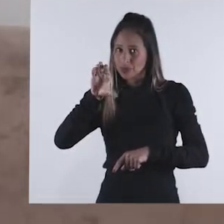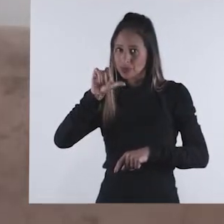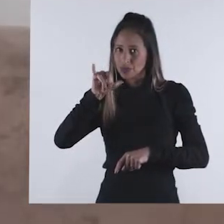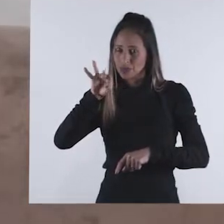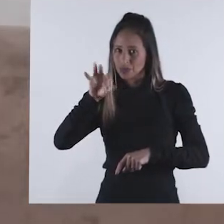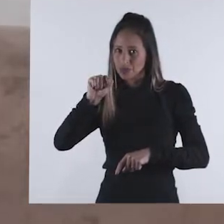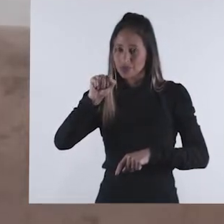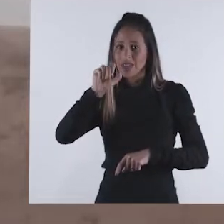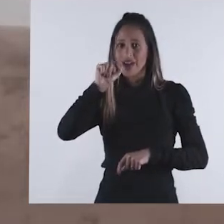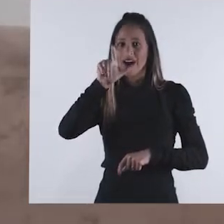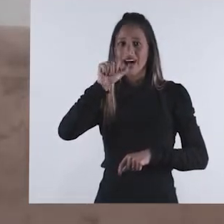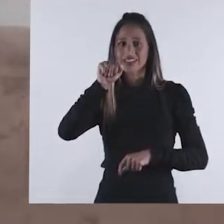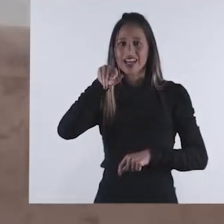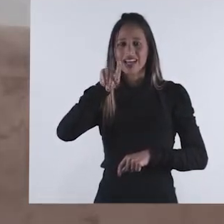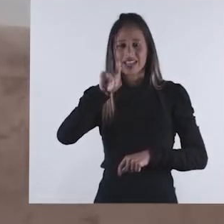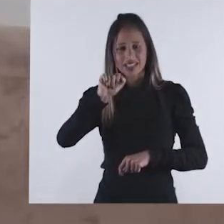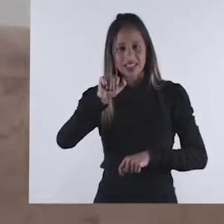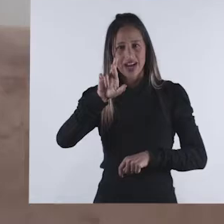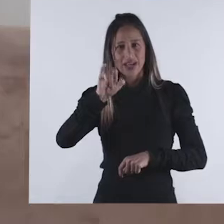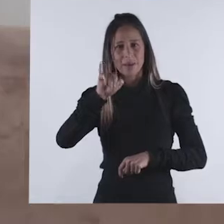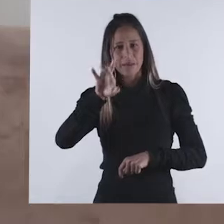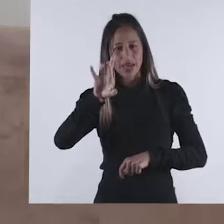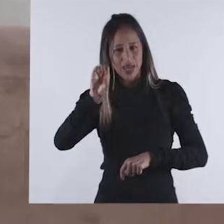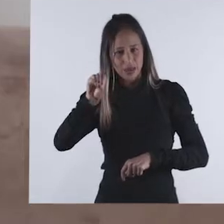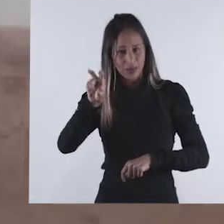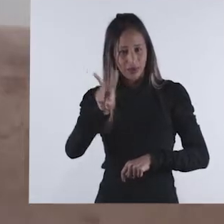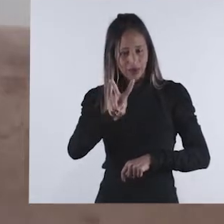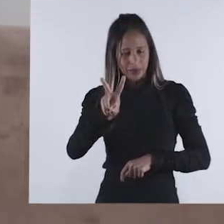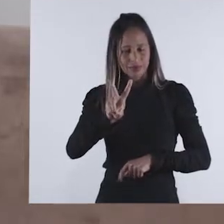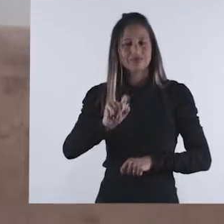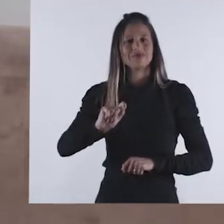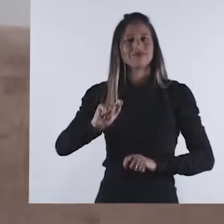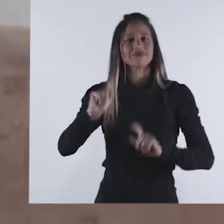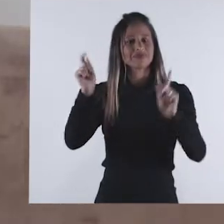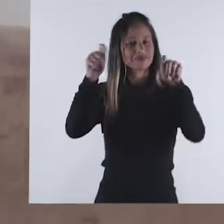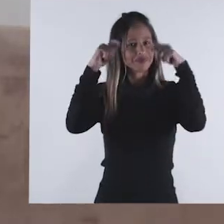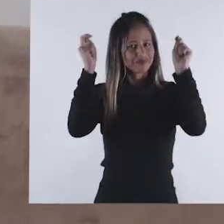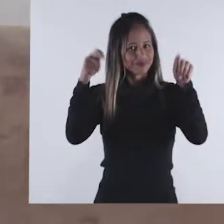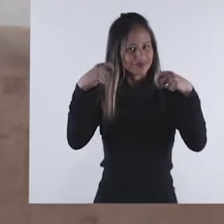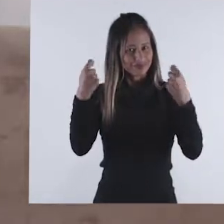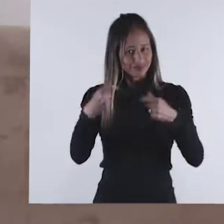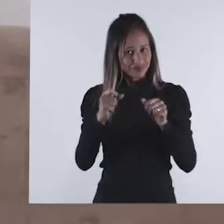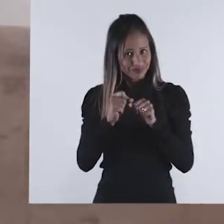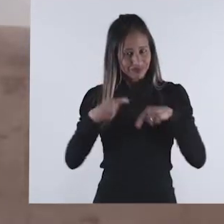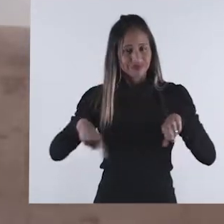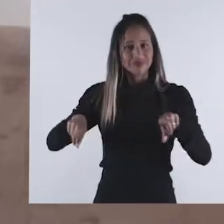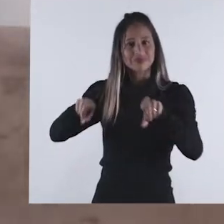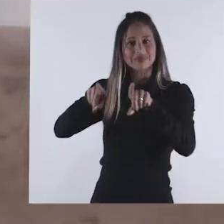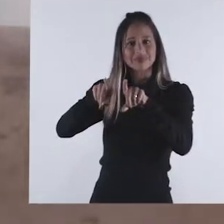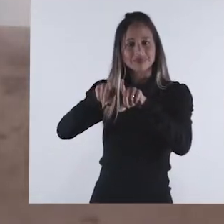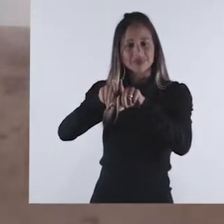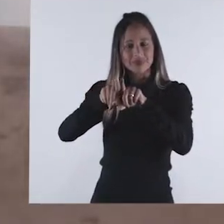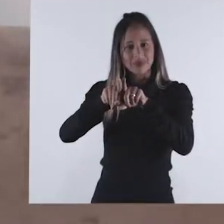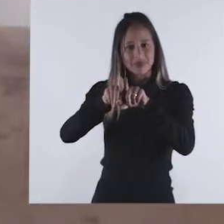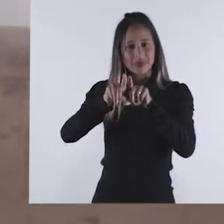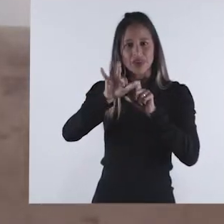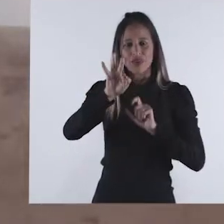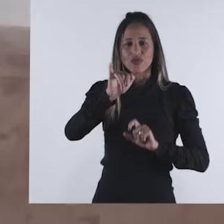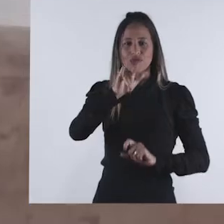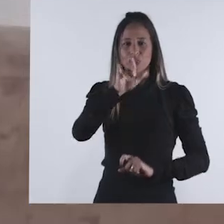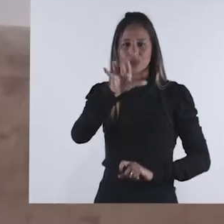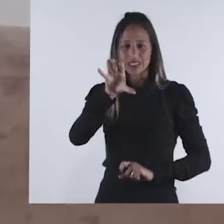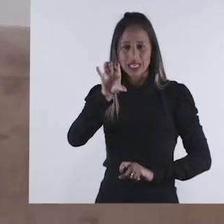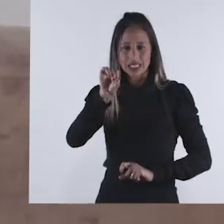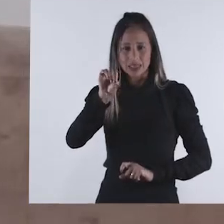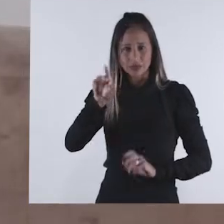Elisa Ribeiro. A realização deste festival é fruto da parceria da Fundação Municipal